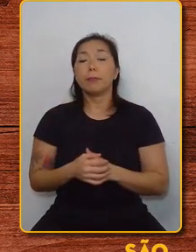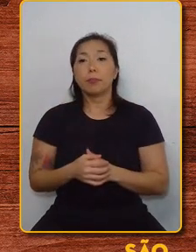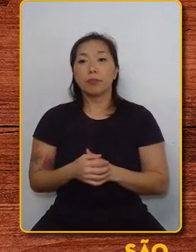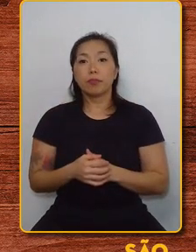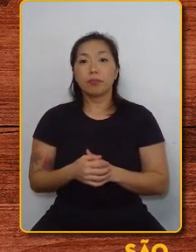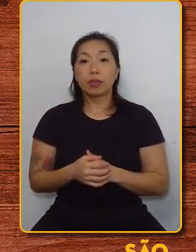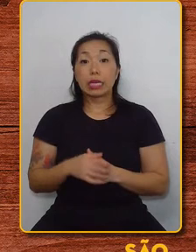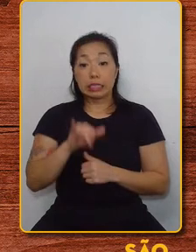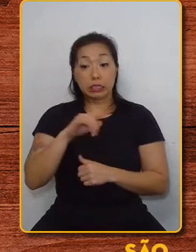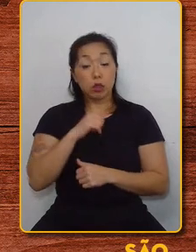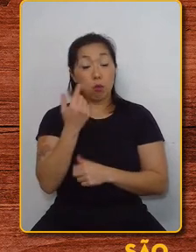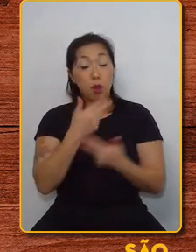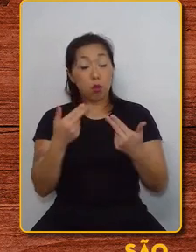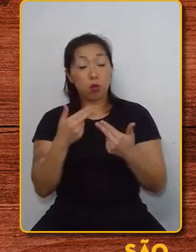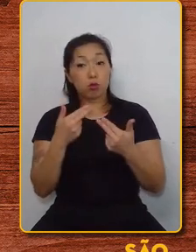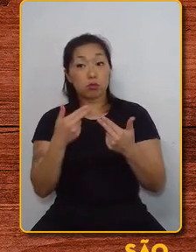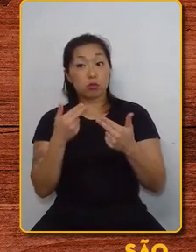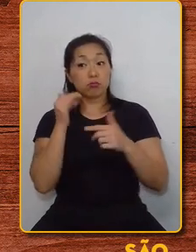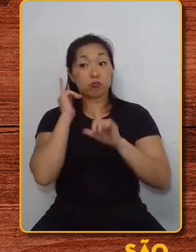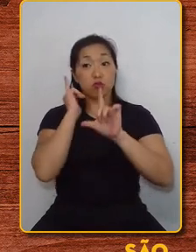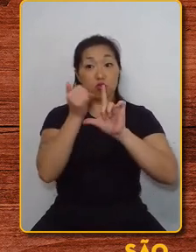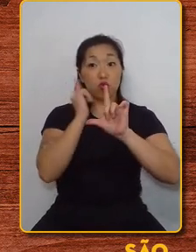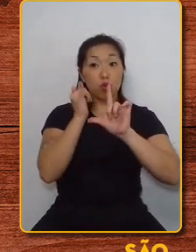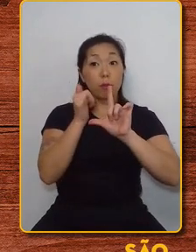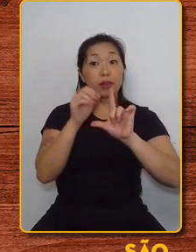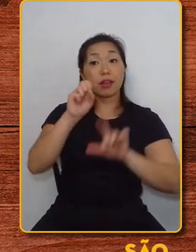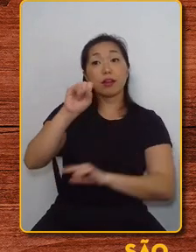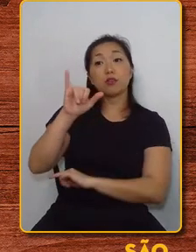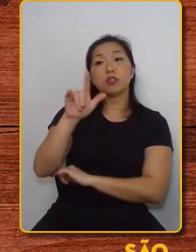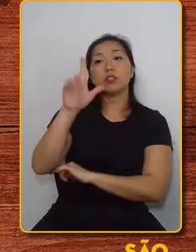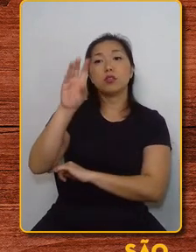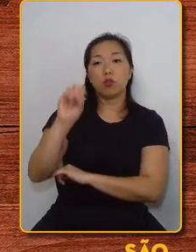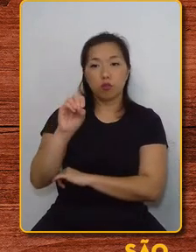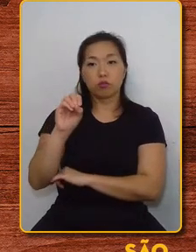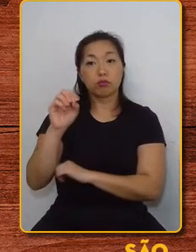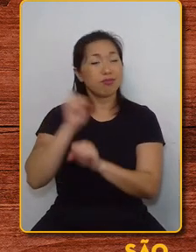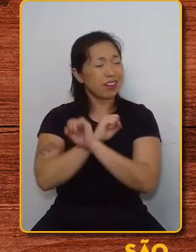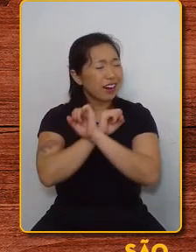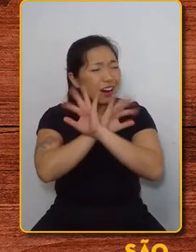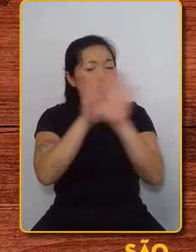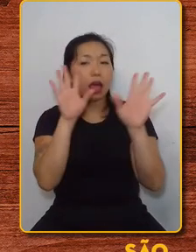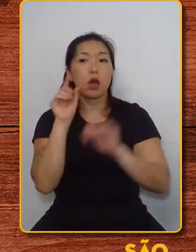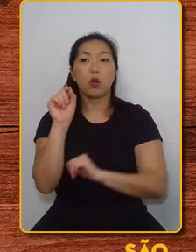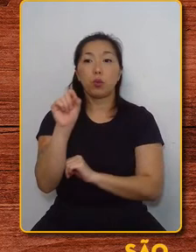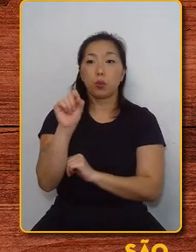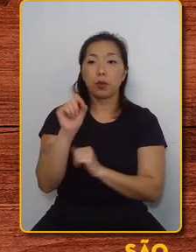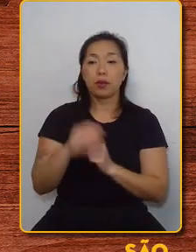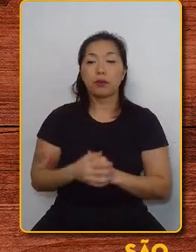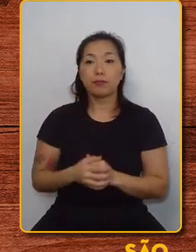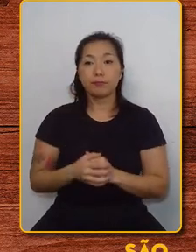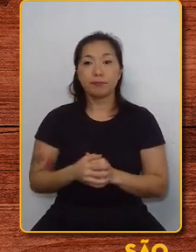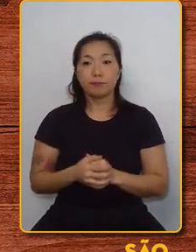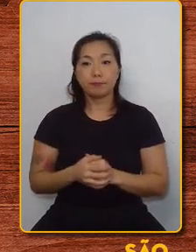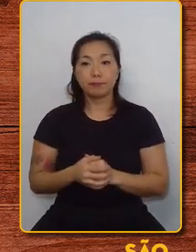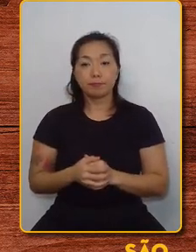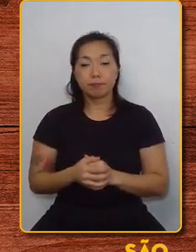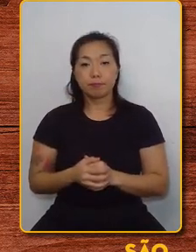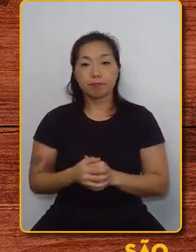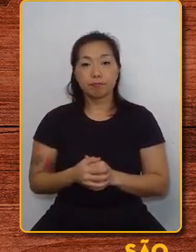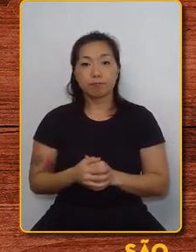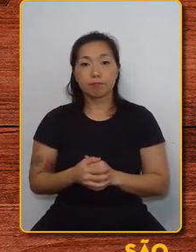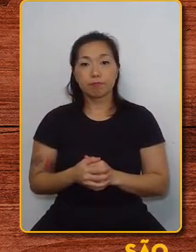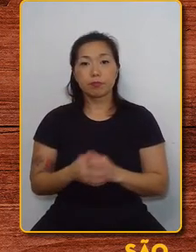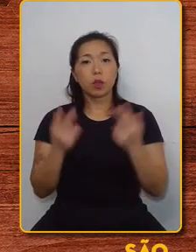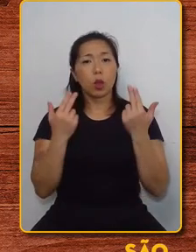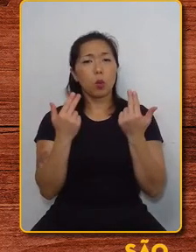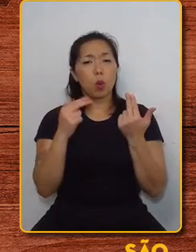do Silvio deixa claro é reproduzir o que disse o José de Castro,